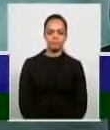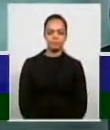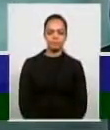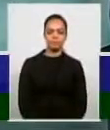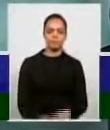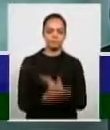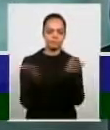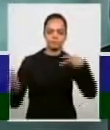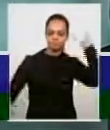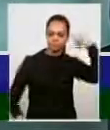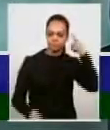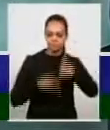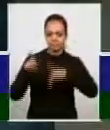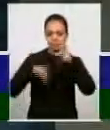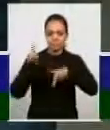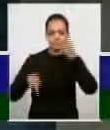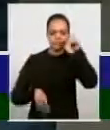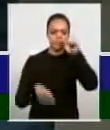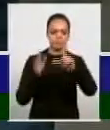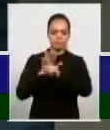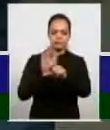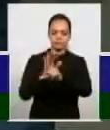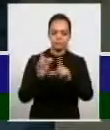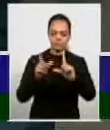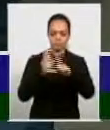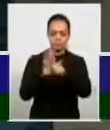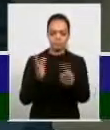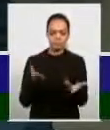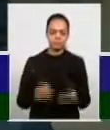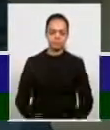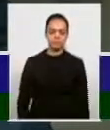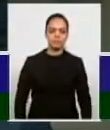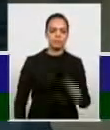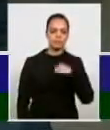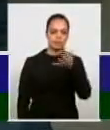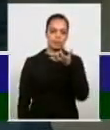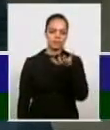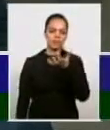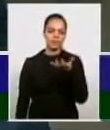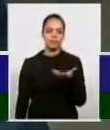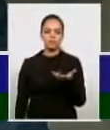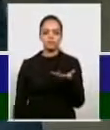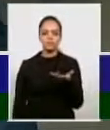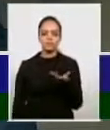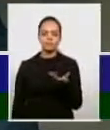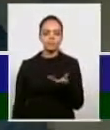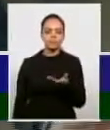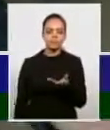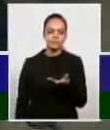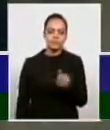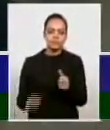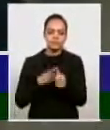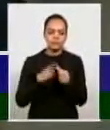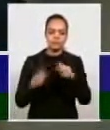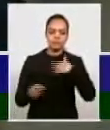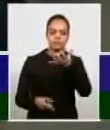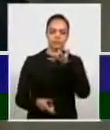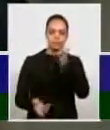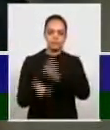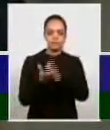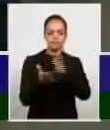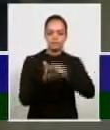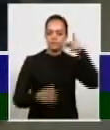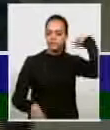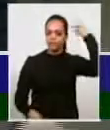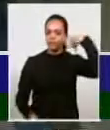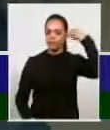Senhores vereadores, a população nos acompanha pela TV Legislativa. Quero, em primeiro lugar, parabenizar o vereador Márcio